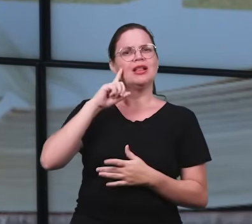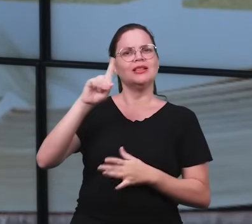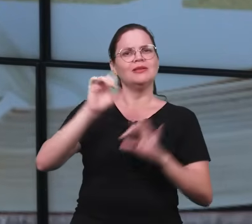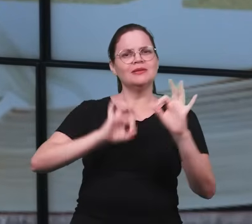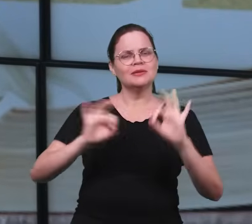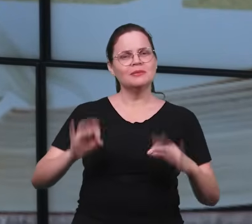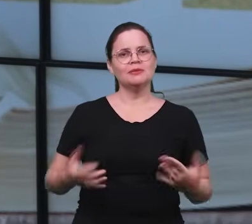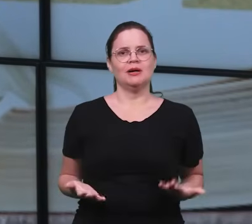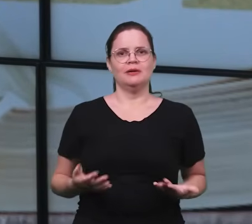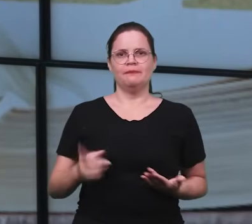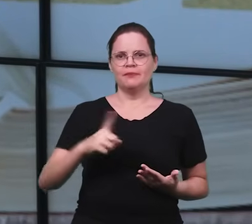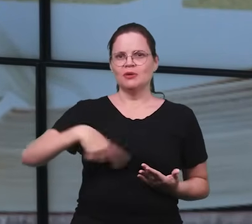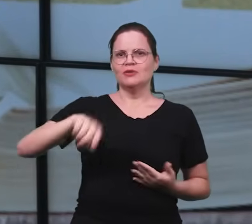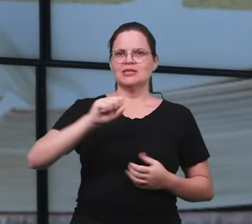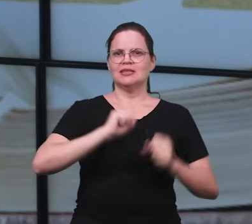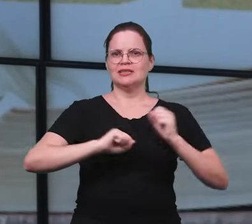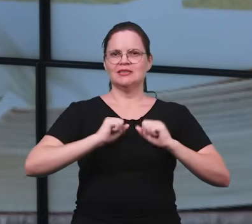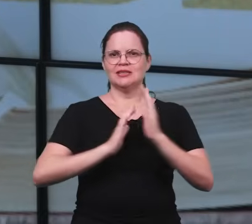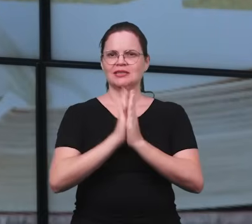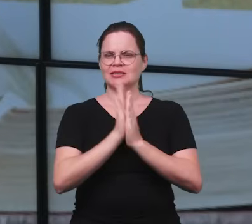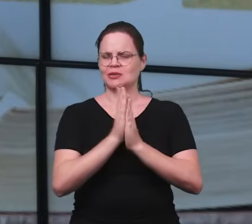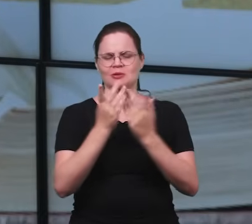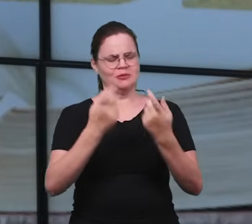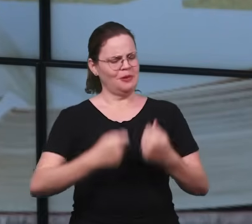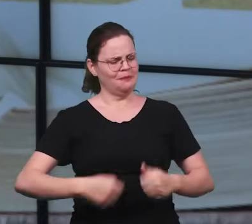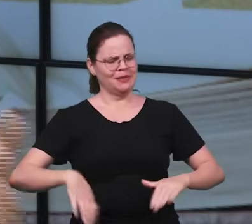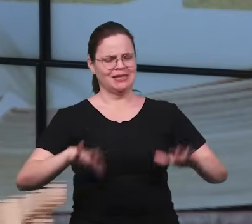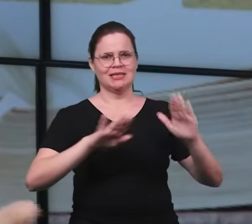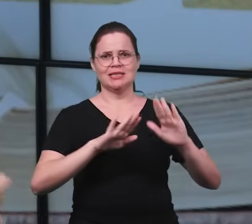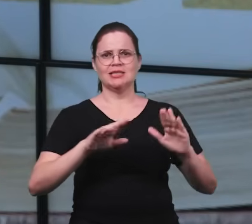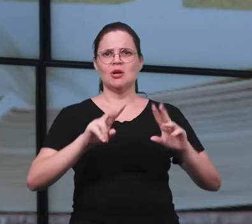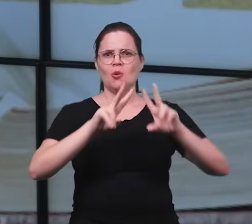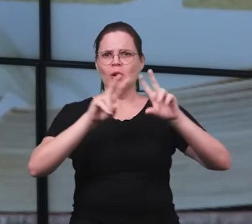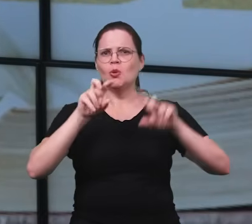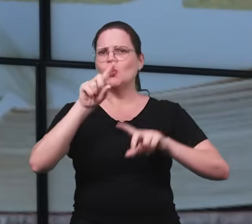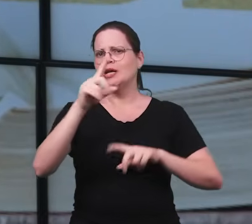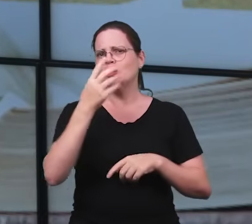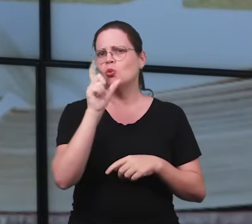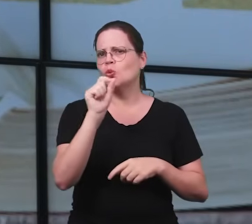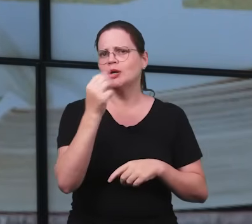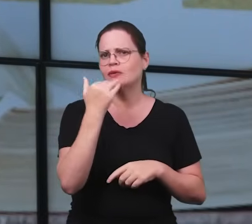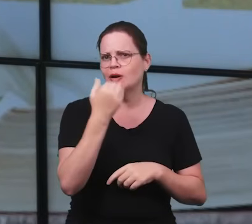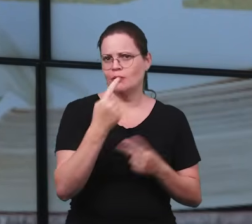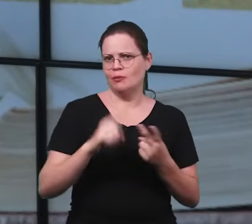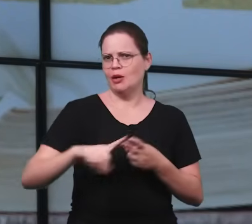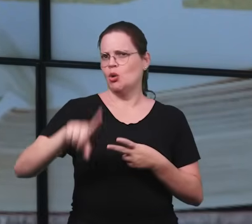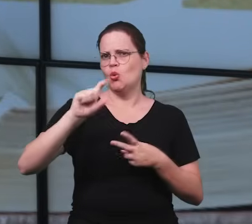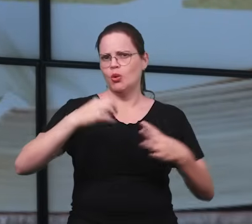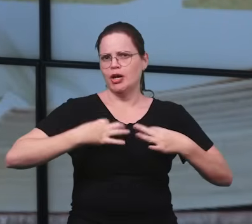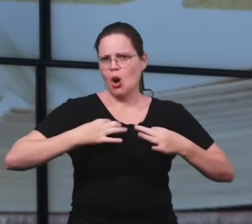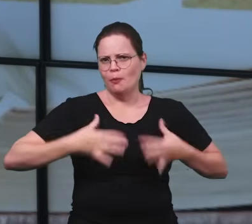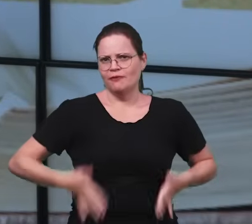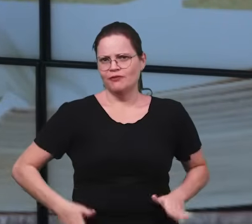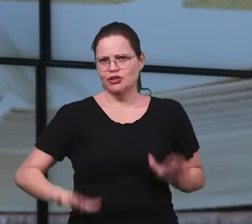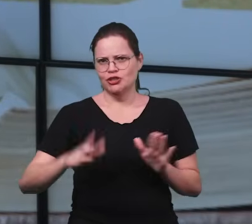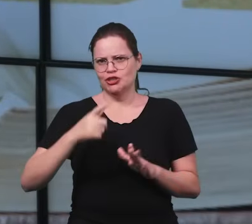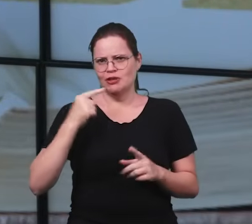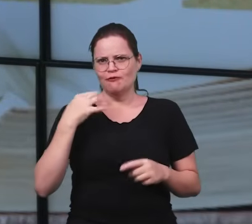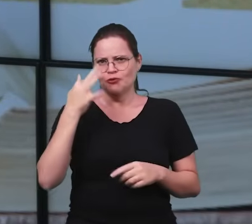por coisa alguma, com o que comer, com o que vestir, porque o nosso Pai Celestial, Ele provê todas as coisas. Né?